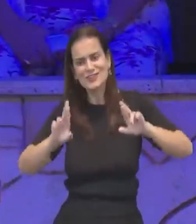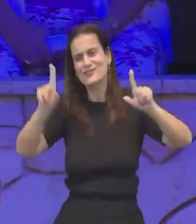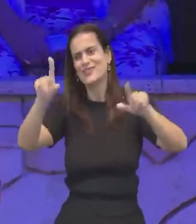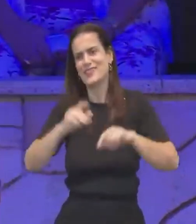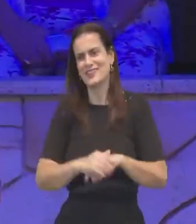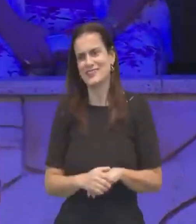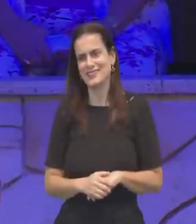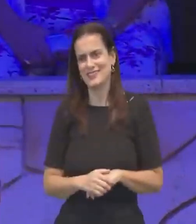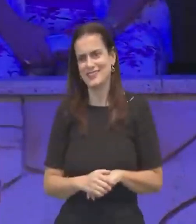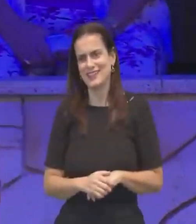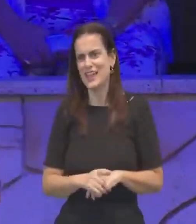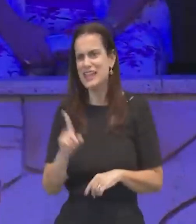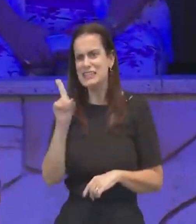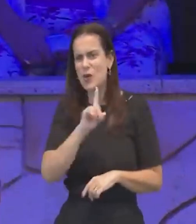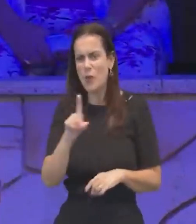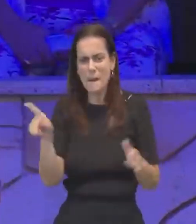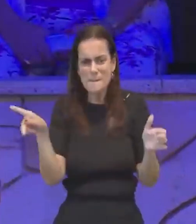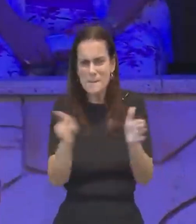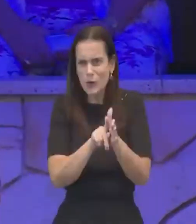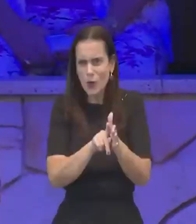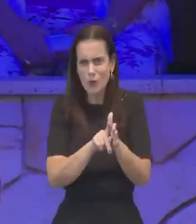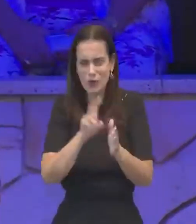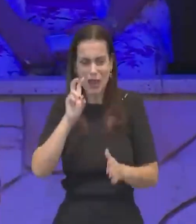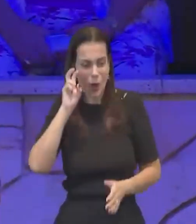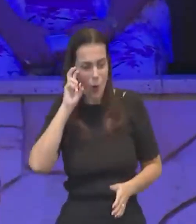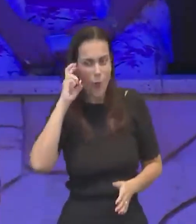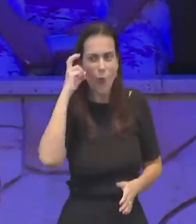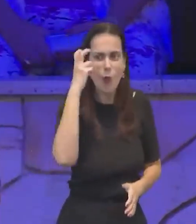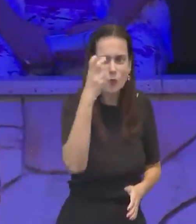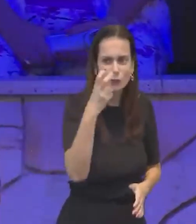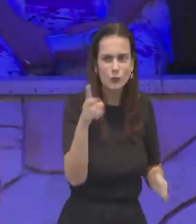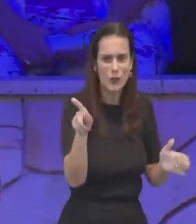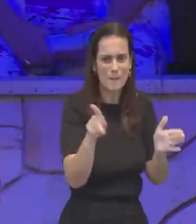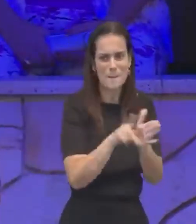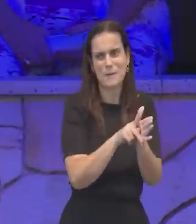Evangelho provincial, o Evangelho era o Evangelho